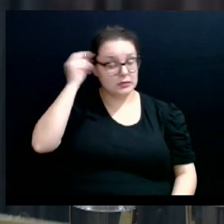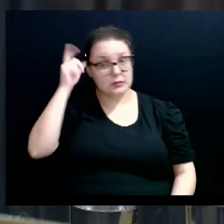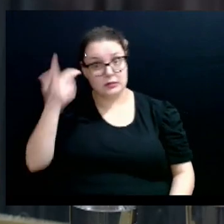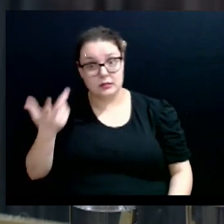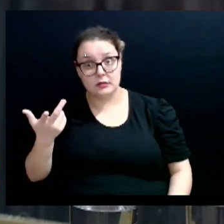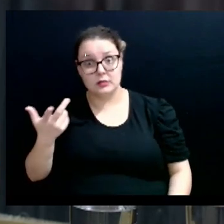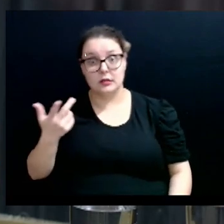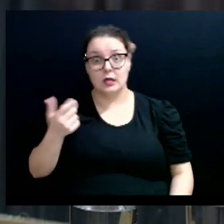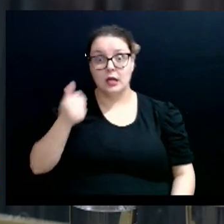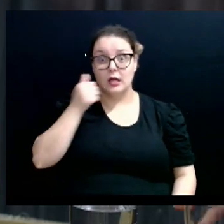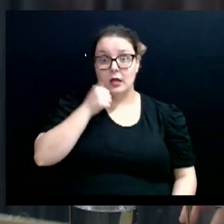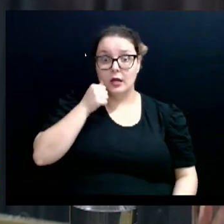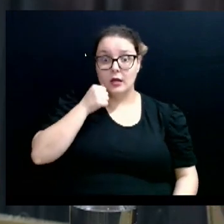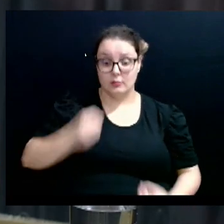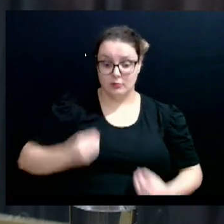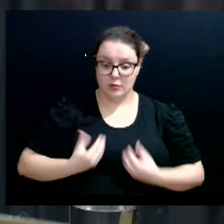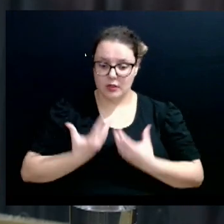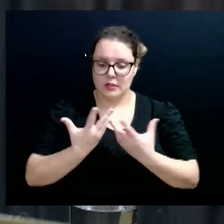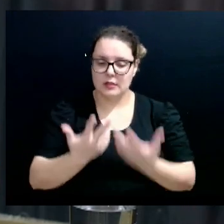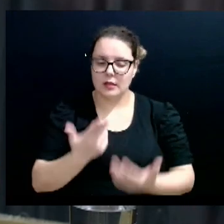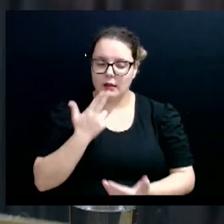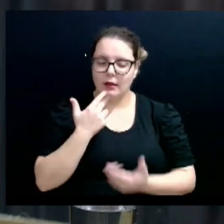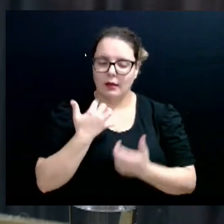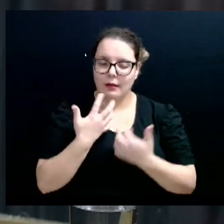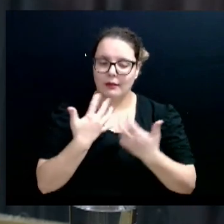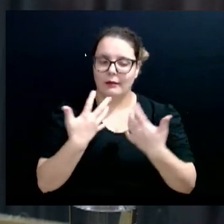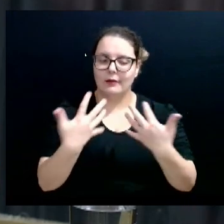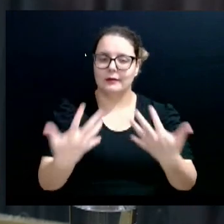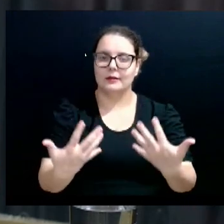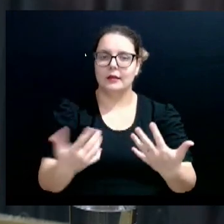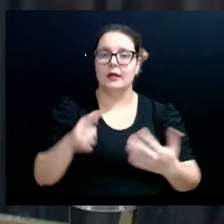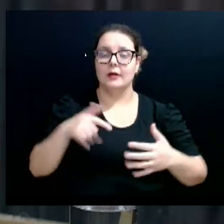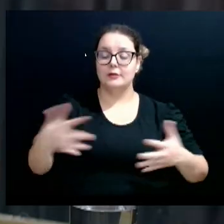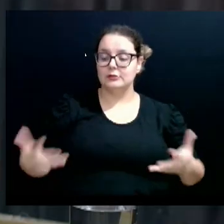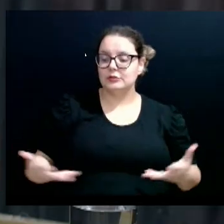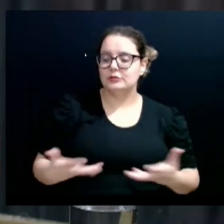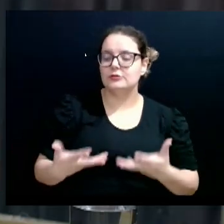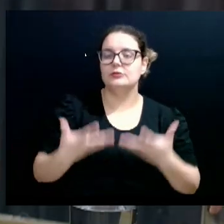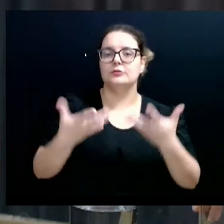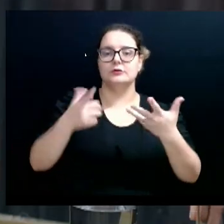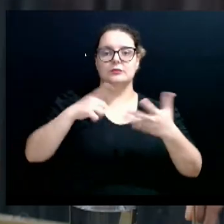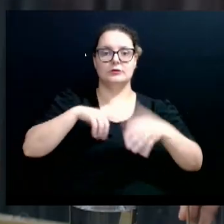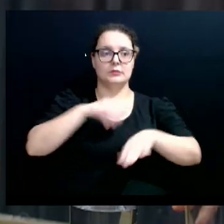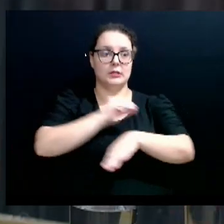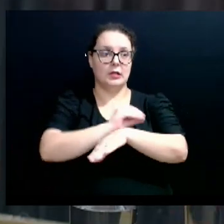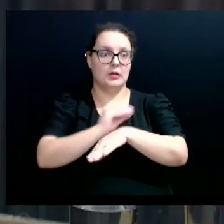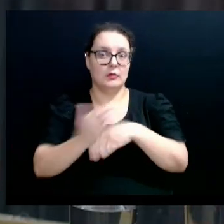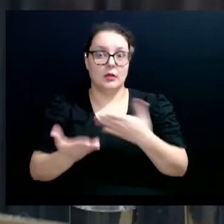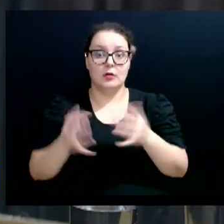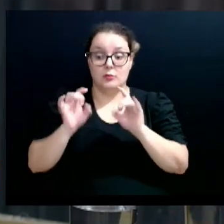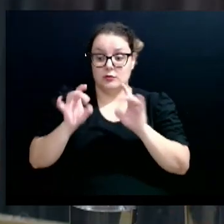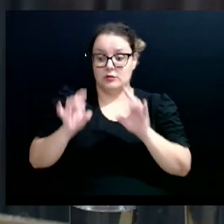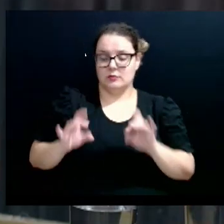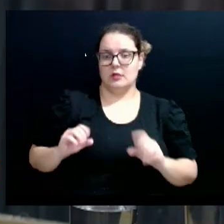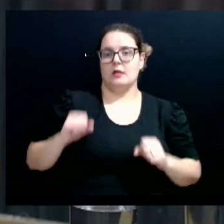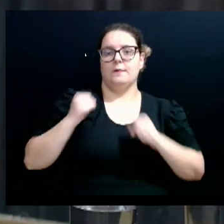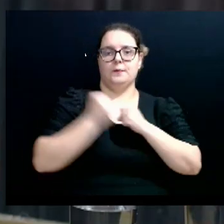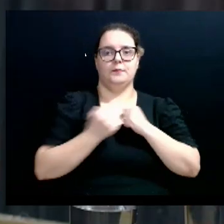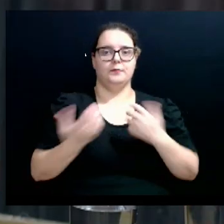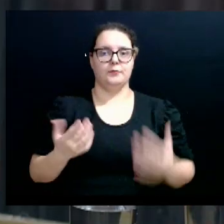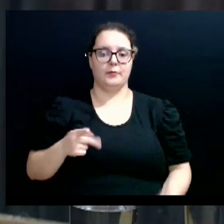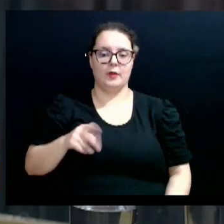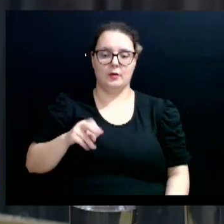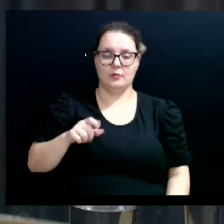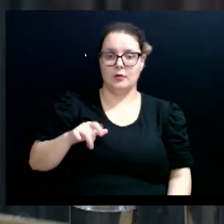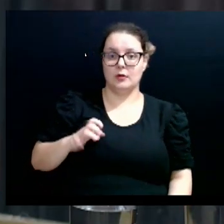nutrição, né, Uhum. então é ela que nutre, é ela que tem esse cuidado, ela né, protege a prole, né, mas